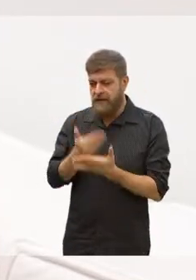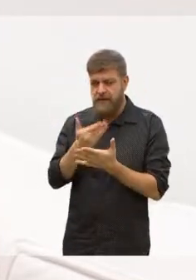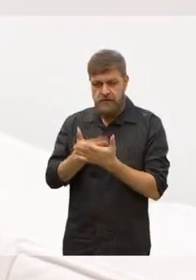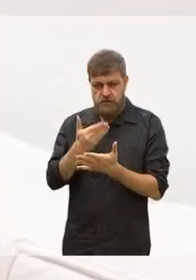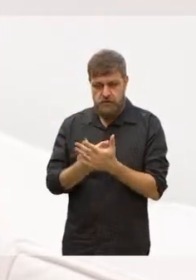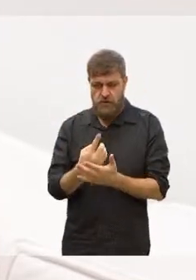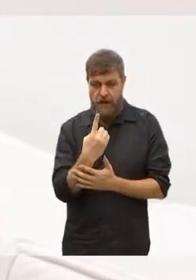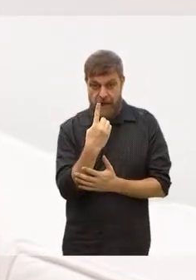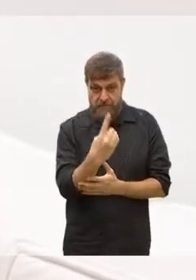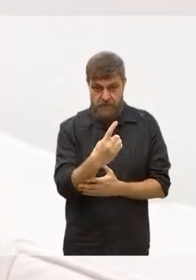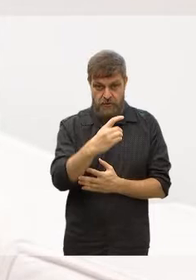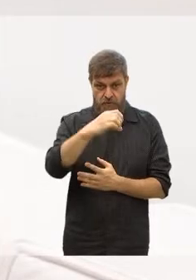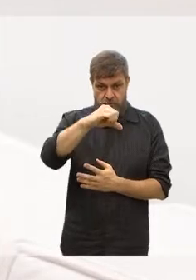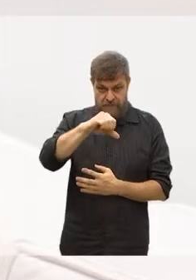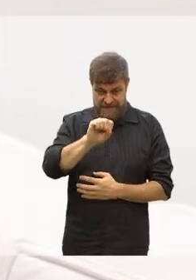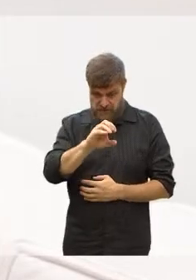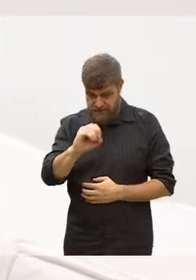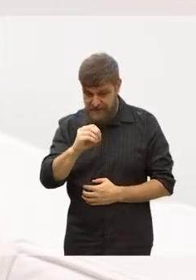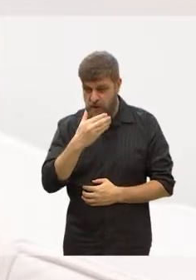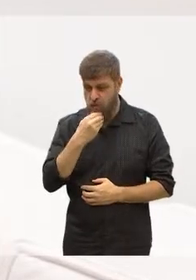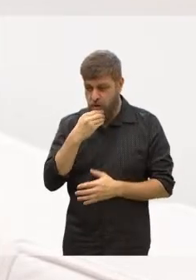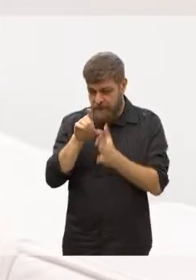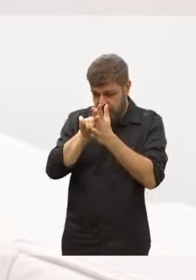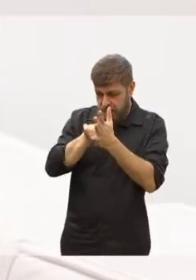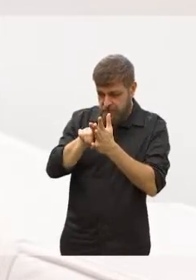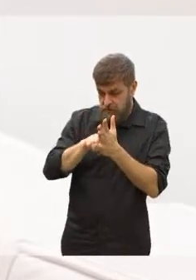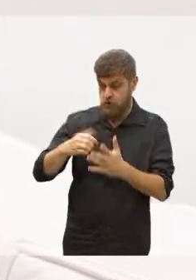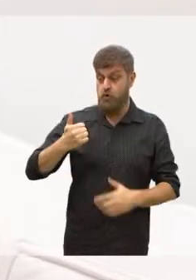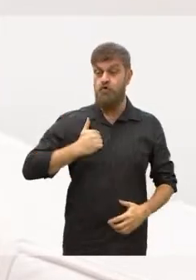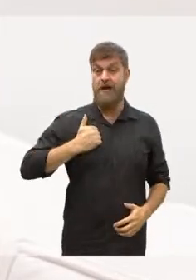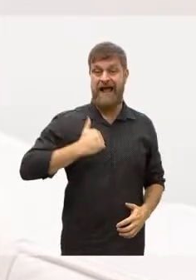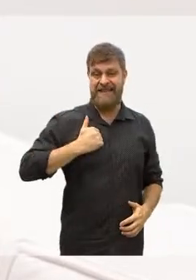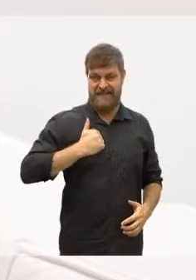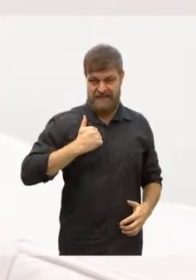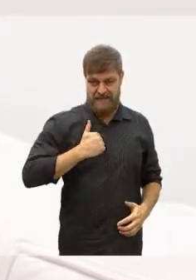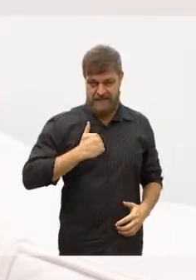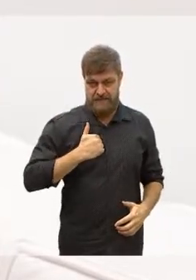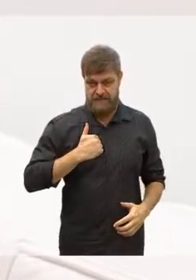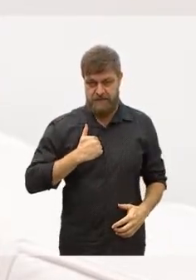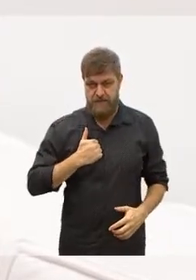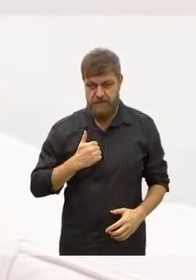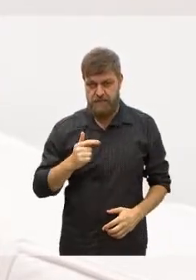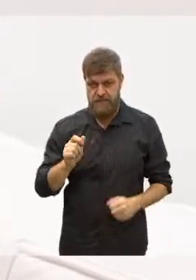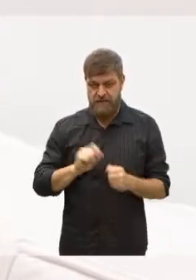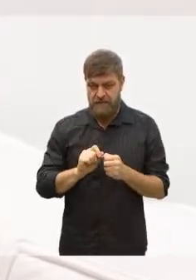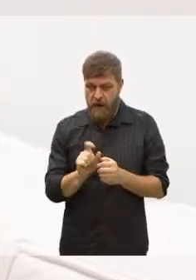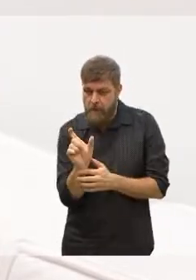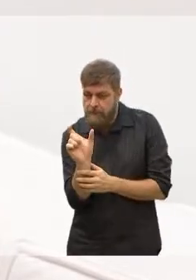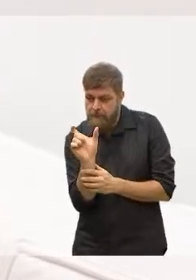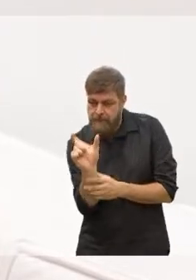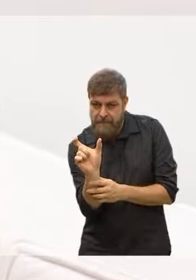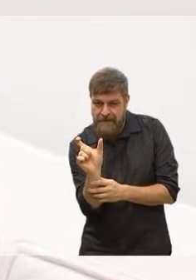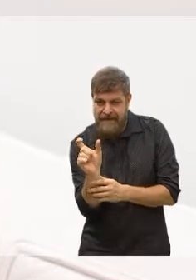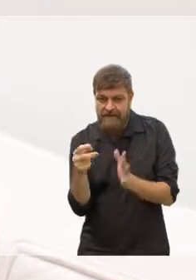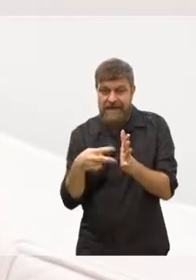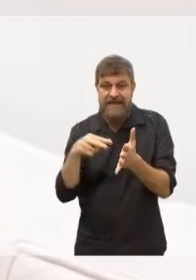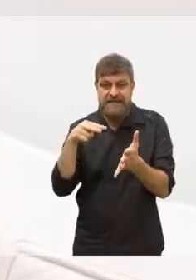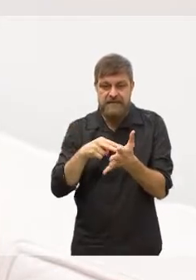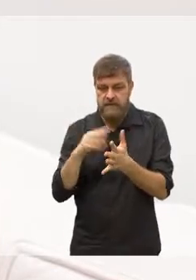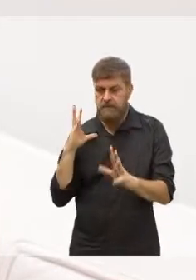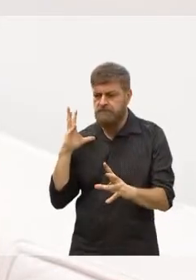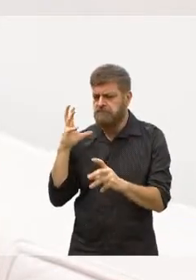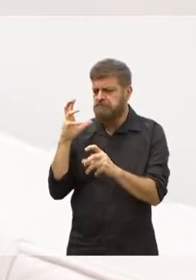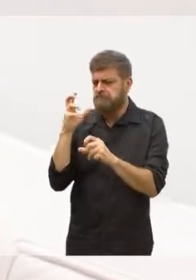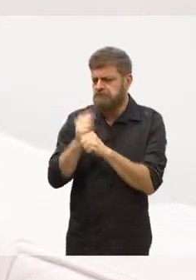Em 1980, um pesquisador canadense, ele usou esse termo espossoma para